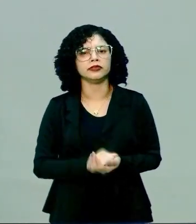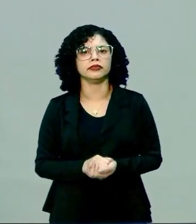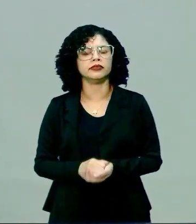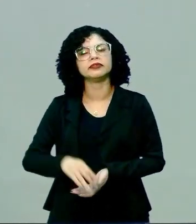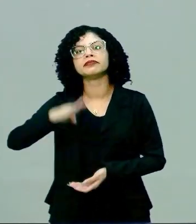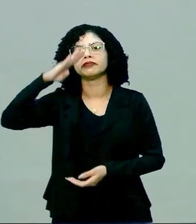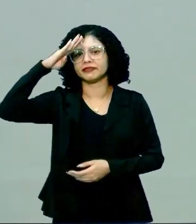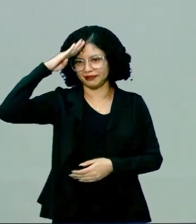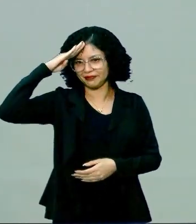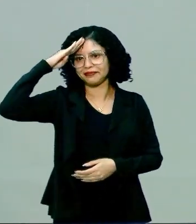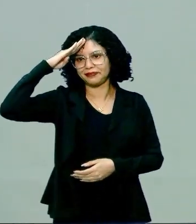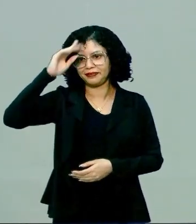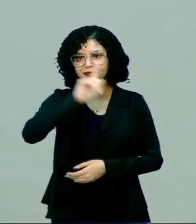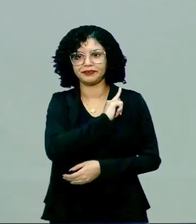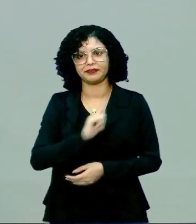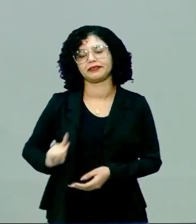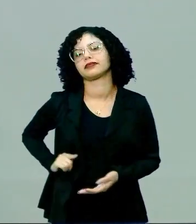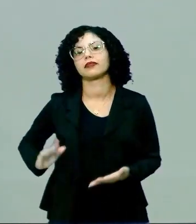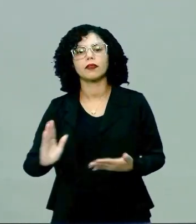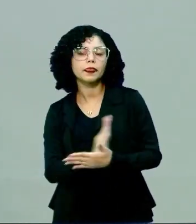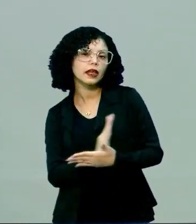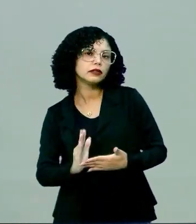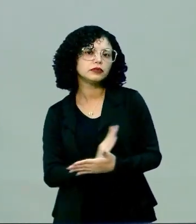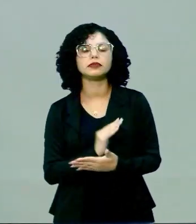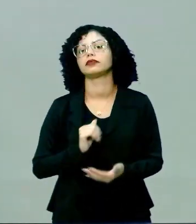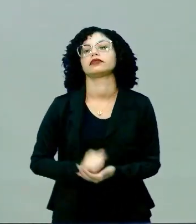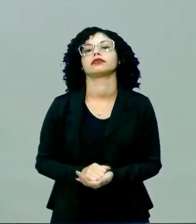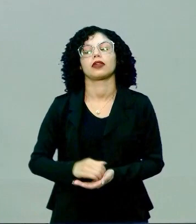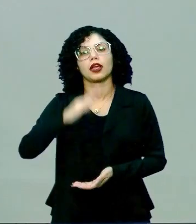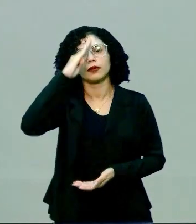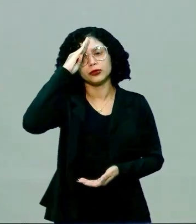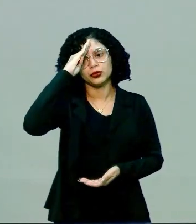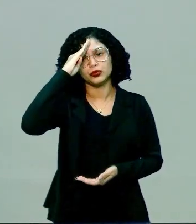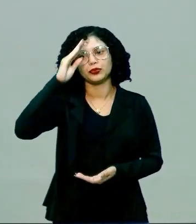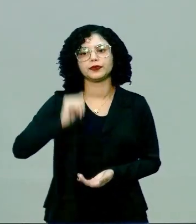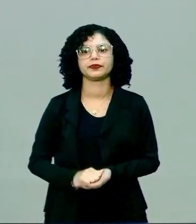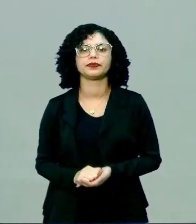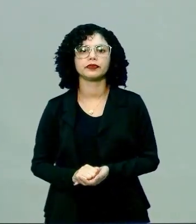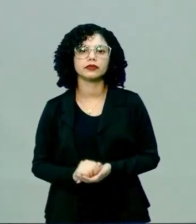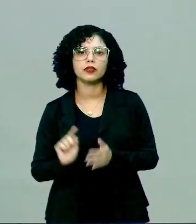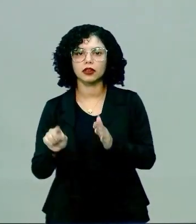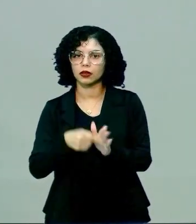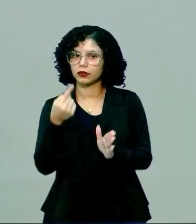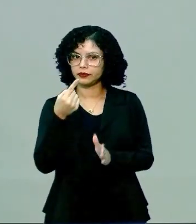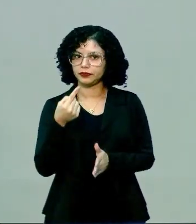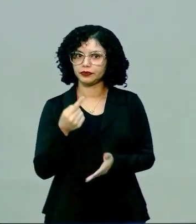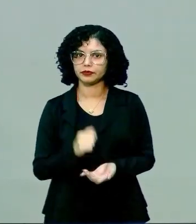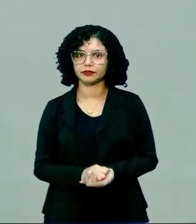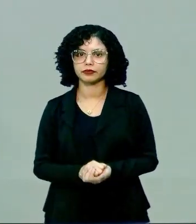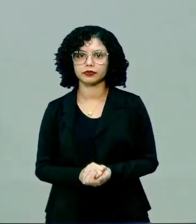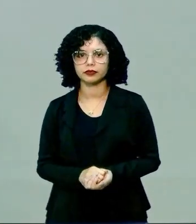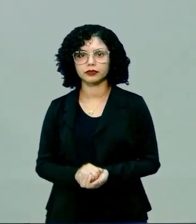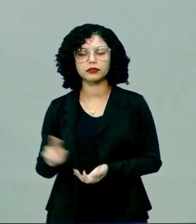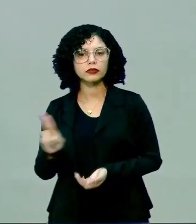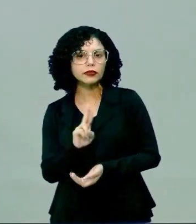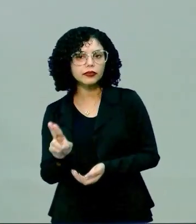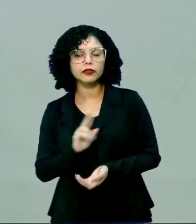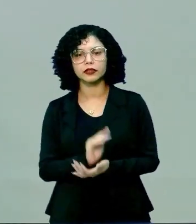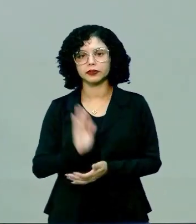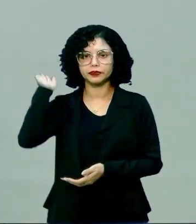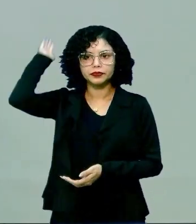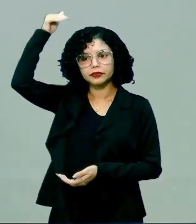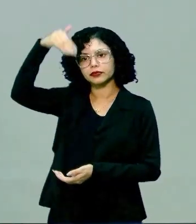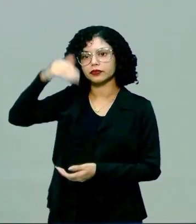desses governantes, alguns são militares. Essa vai ser a primeira fase da República, também chamada de República